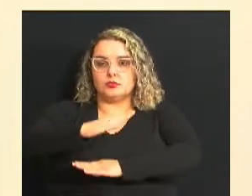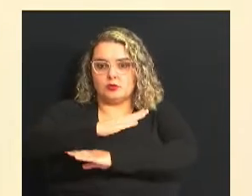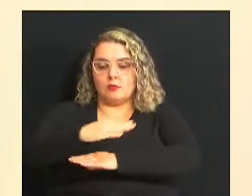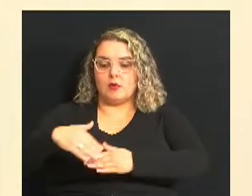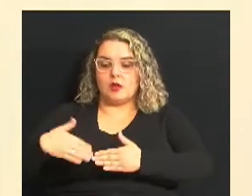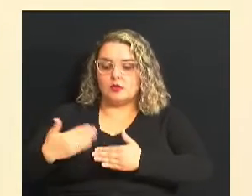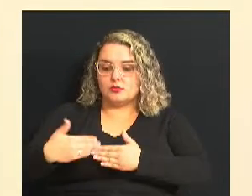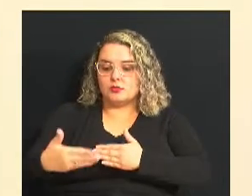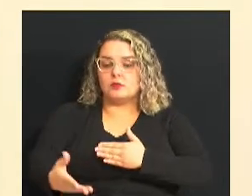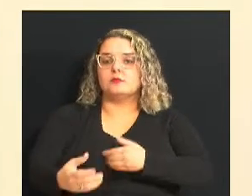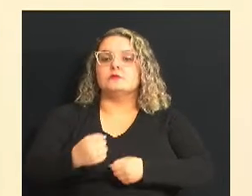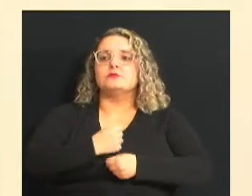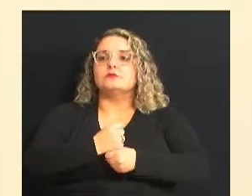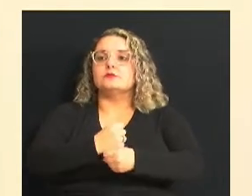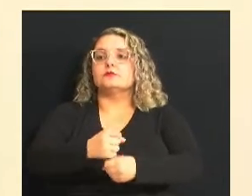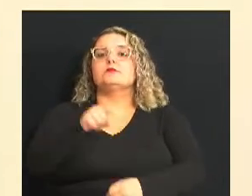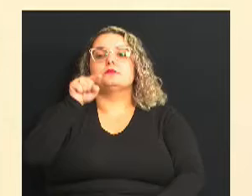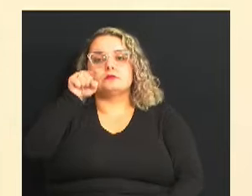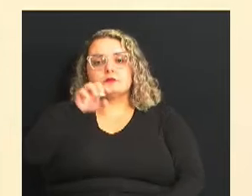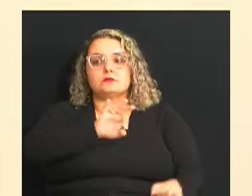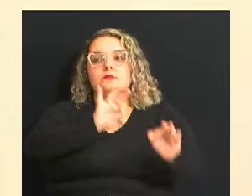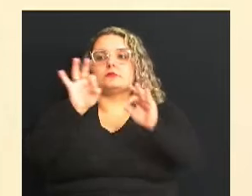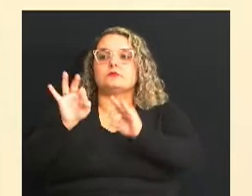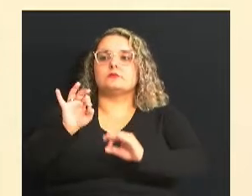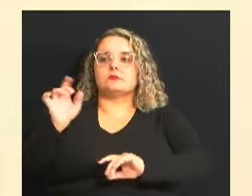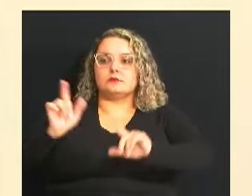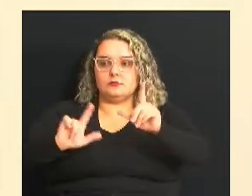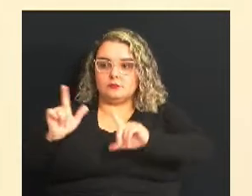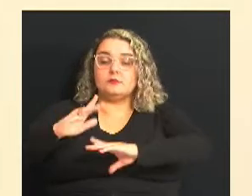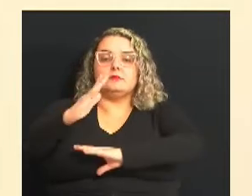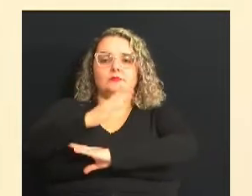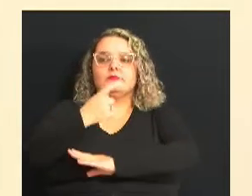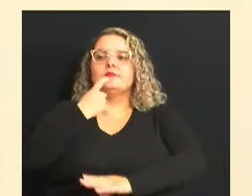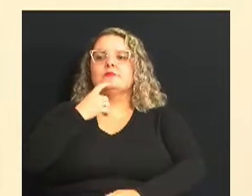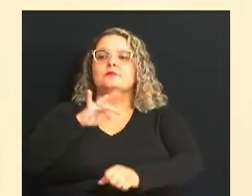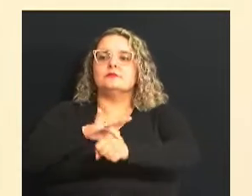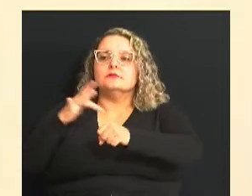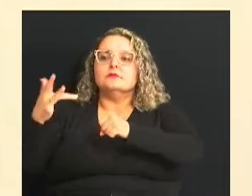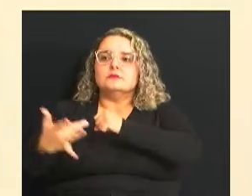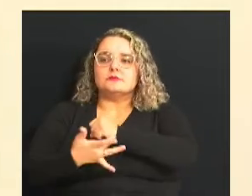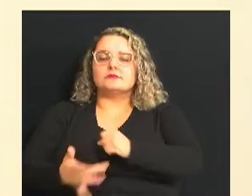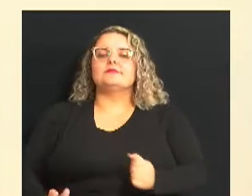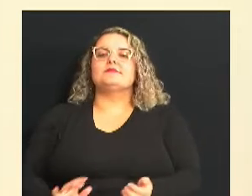Você acompanha da sua casa pelos canais da TV Câmara e também pelas nossas redes sociais.